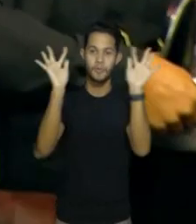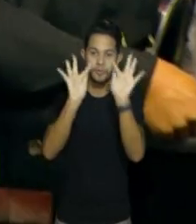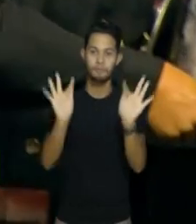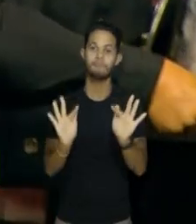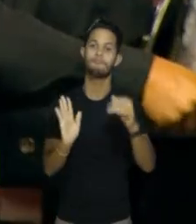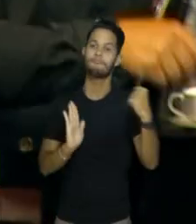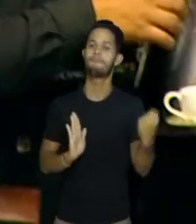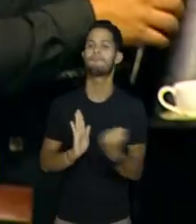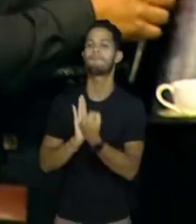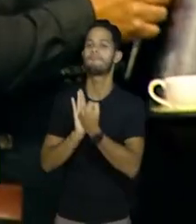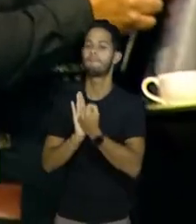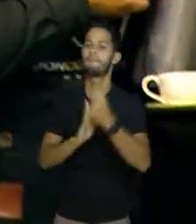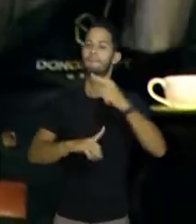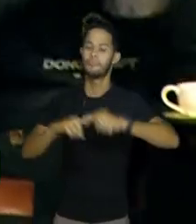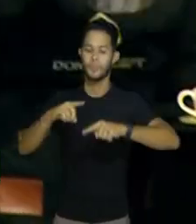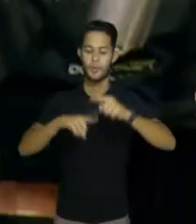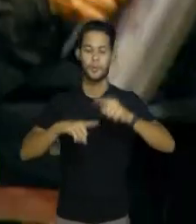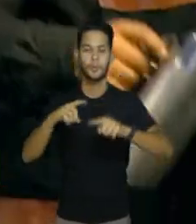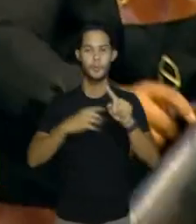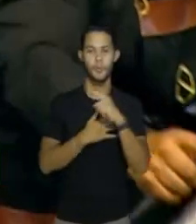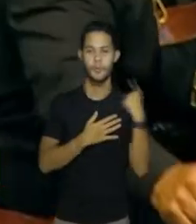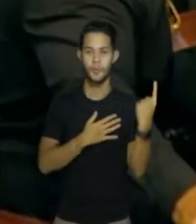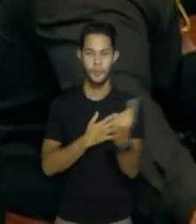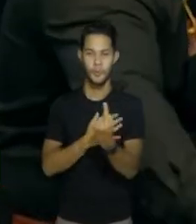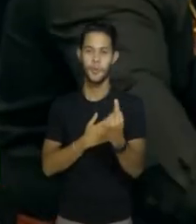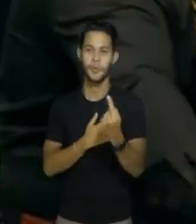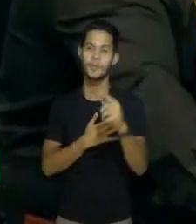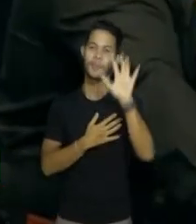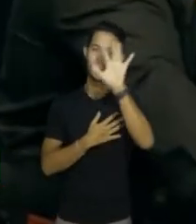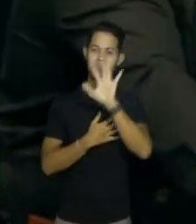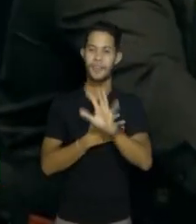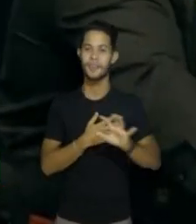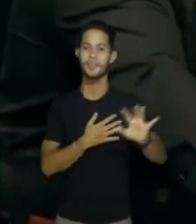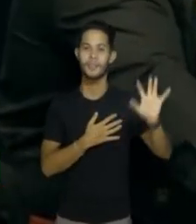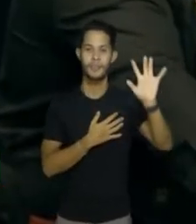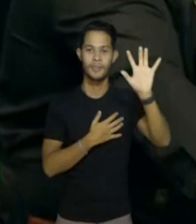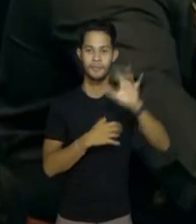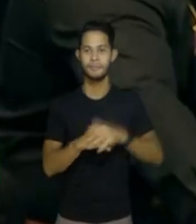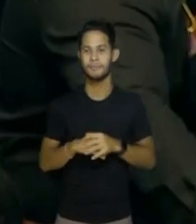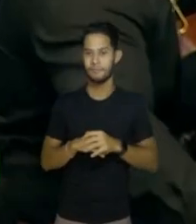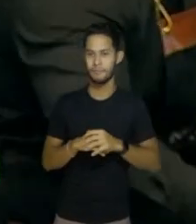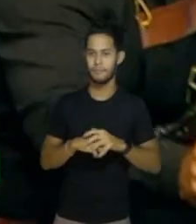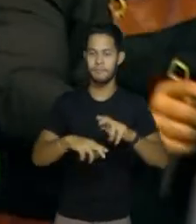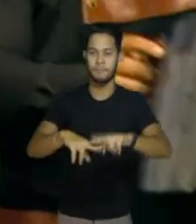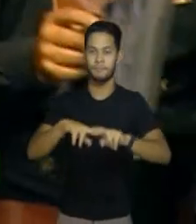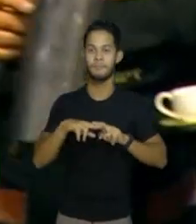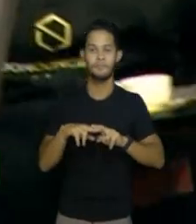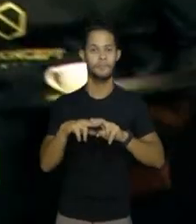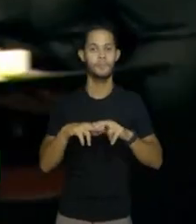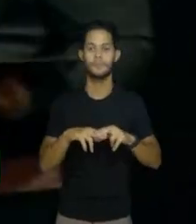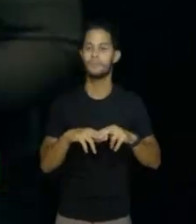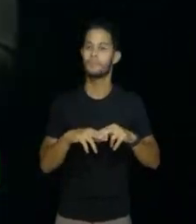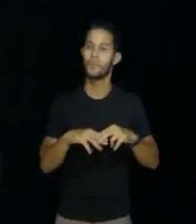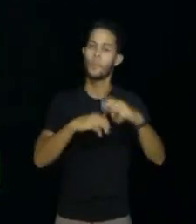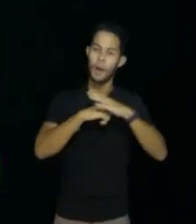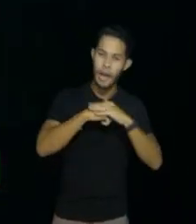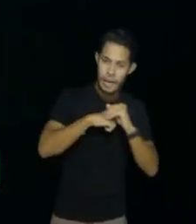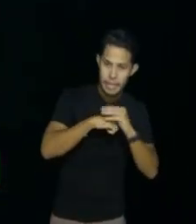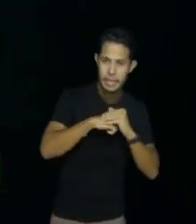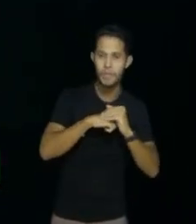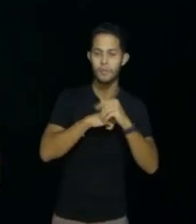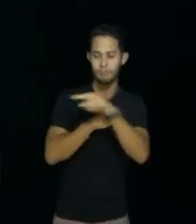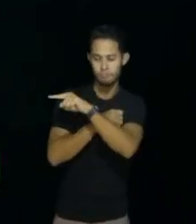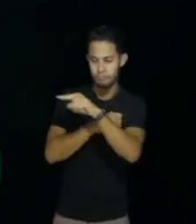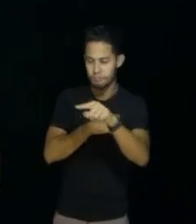nossa região. E eu venho aqui, em nome da associação, pedir a todos os deputados que olhem com carinho para o nosso setor,